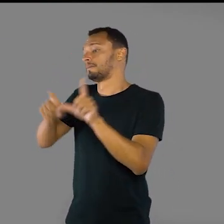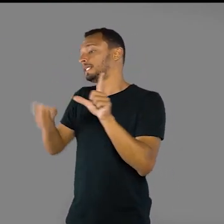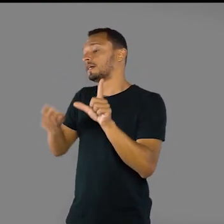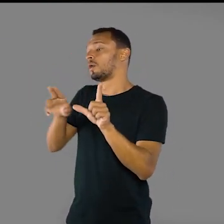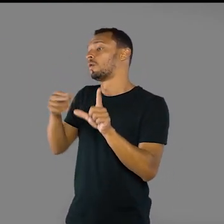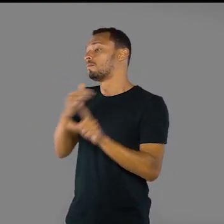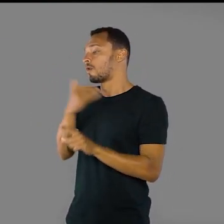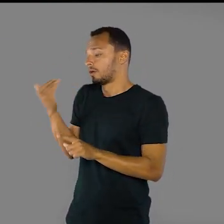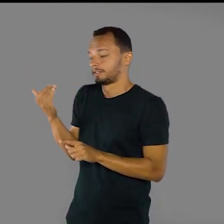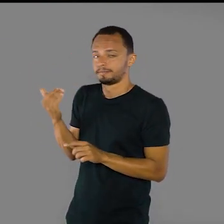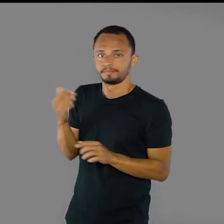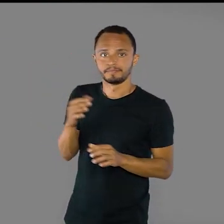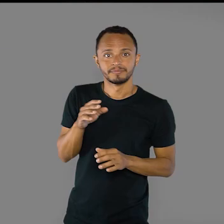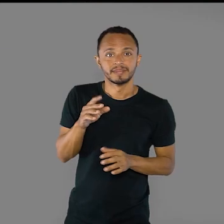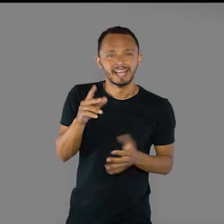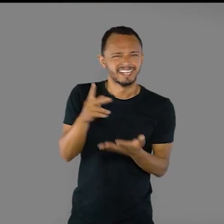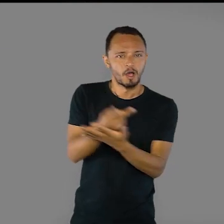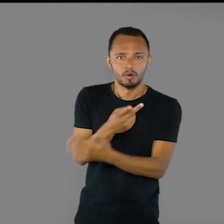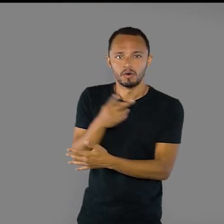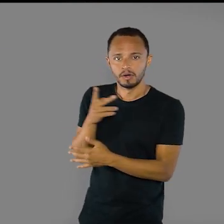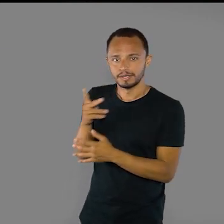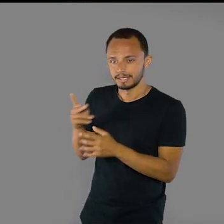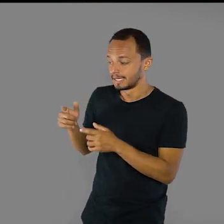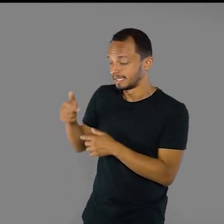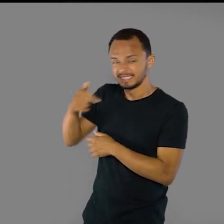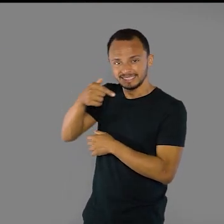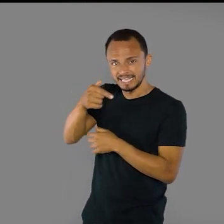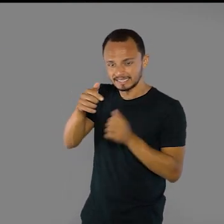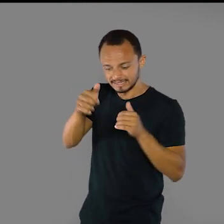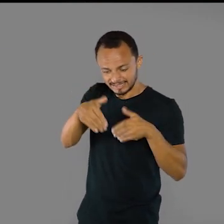7 de setembro, que ele escolheu